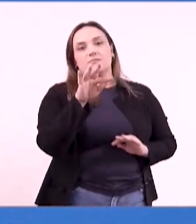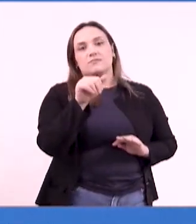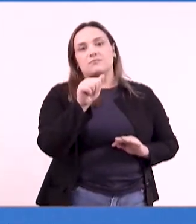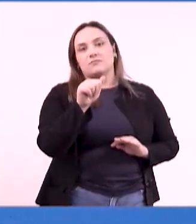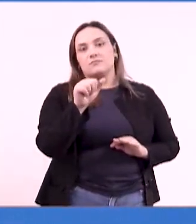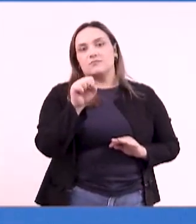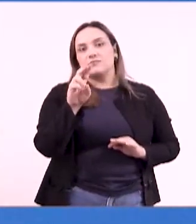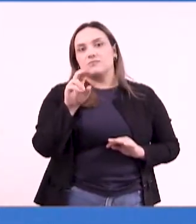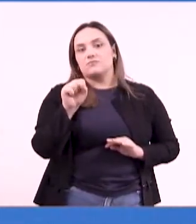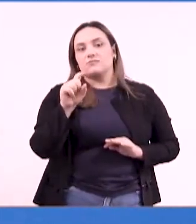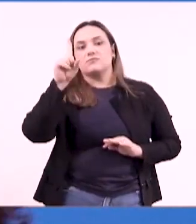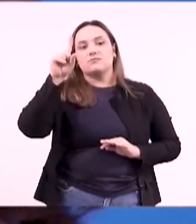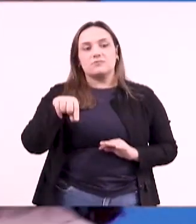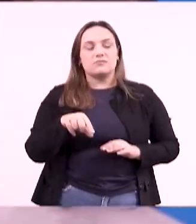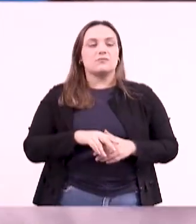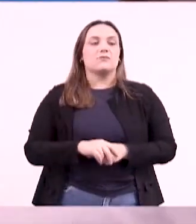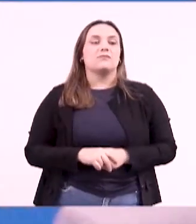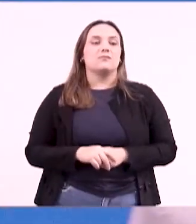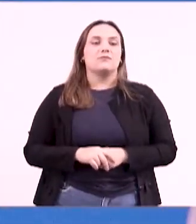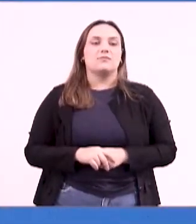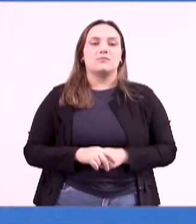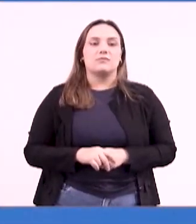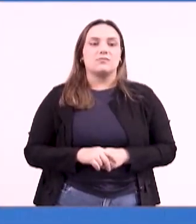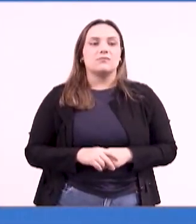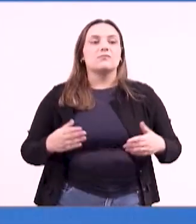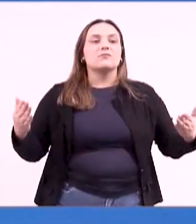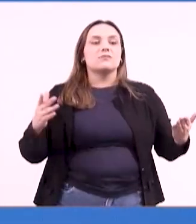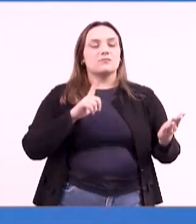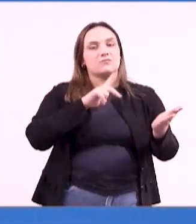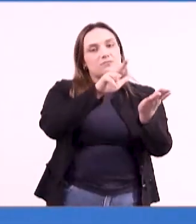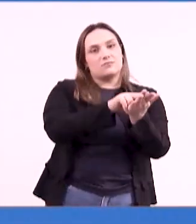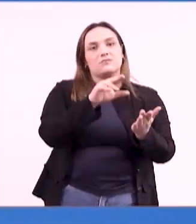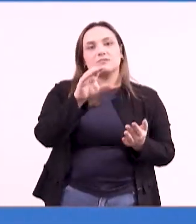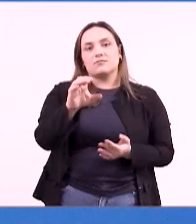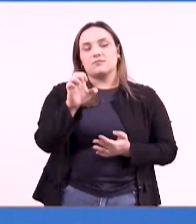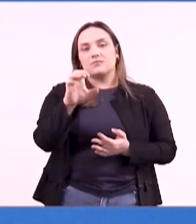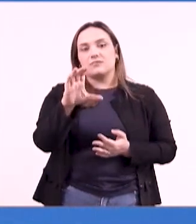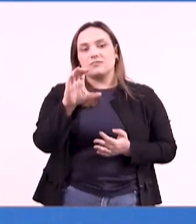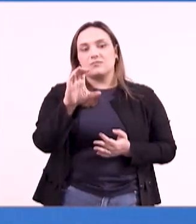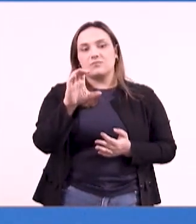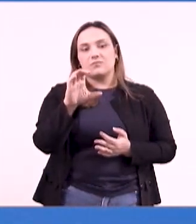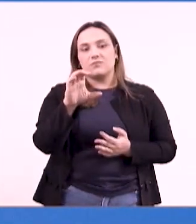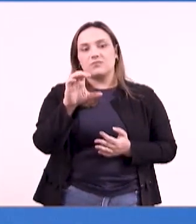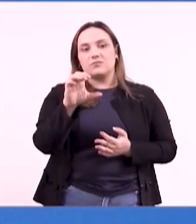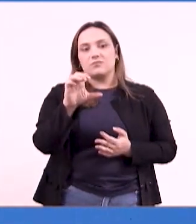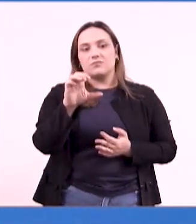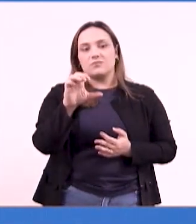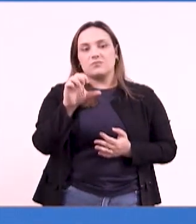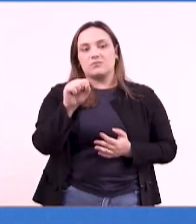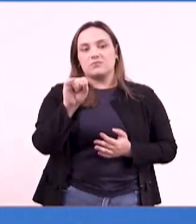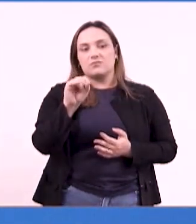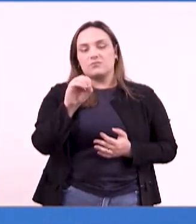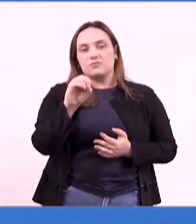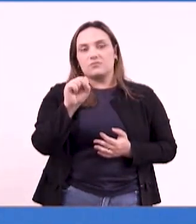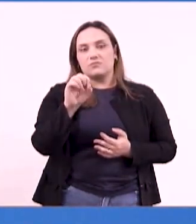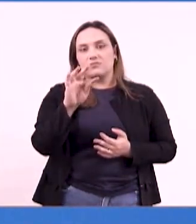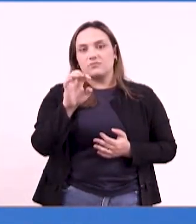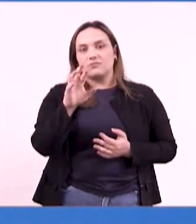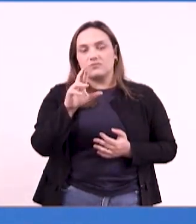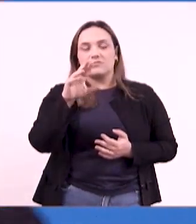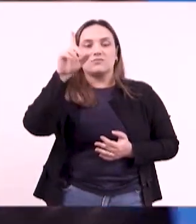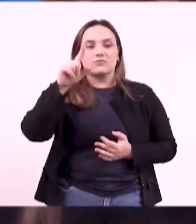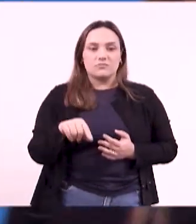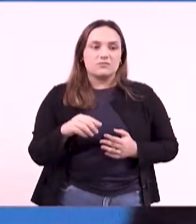a internação por herpes zoster cresceu em 2024 cerca de 31% com relação ao ano de